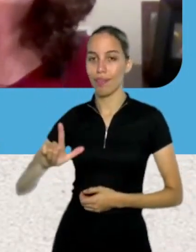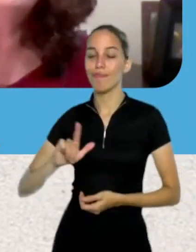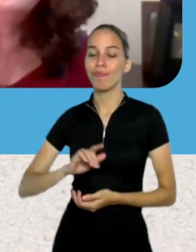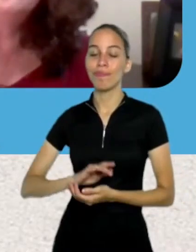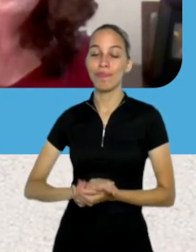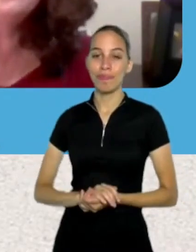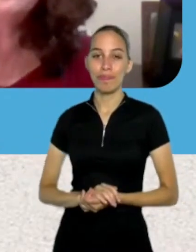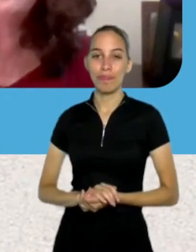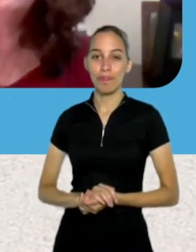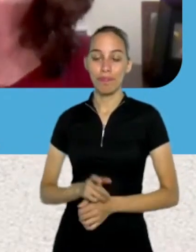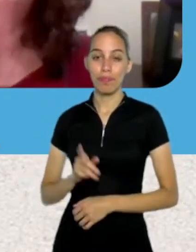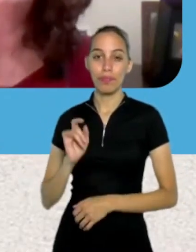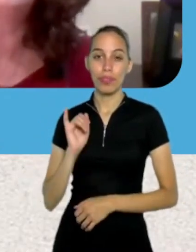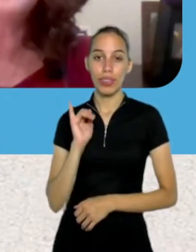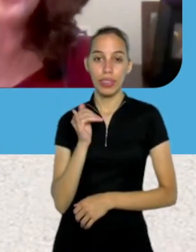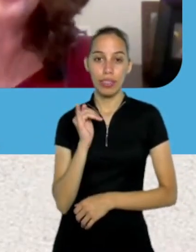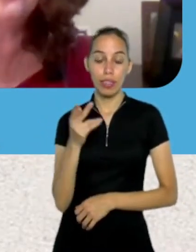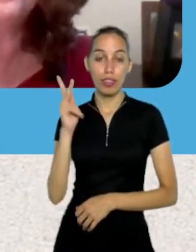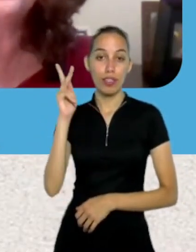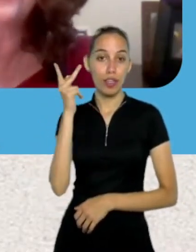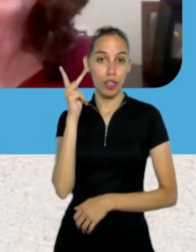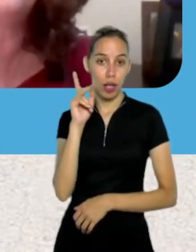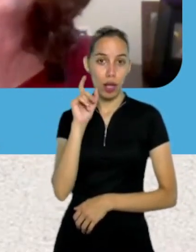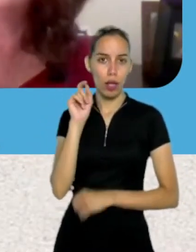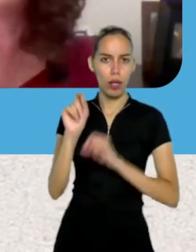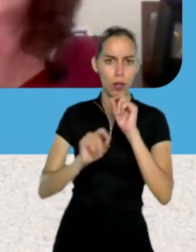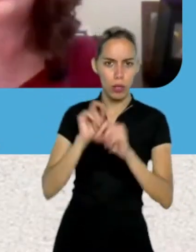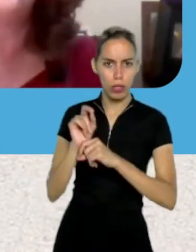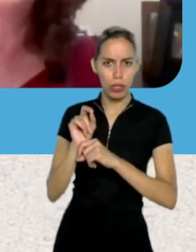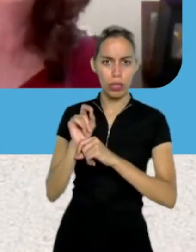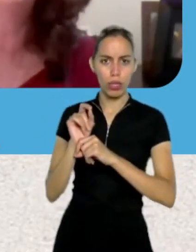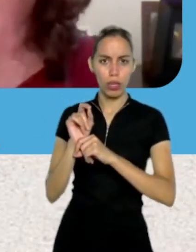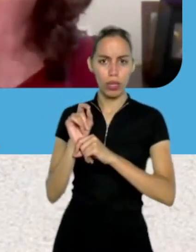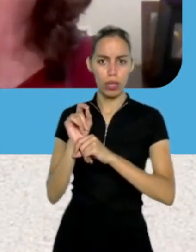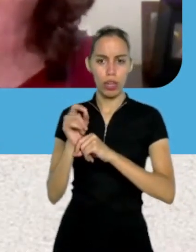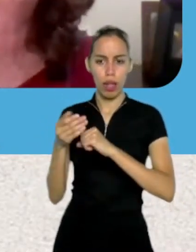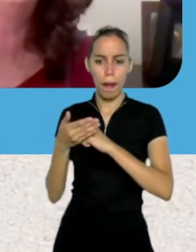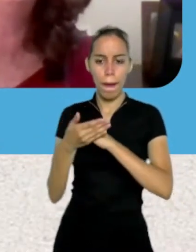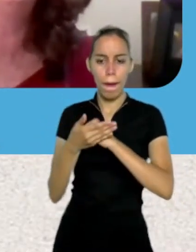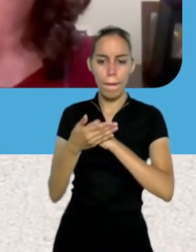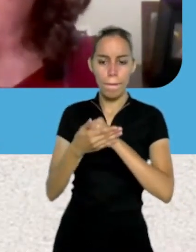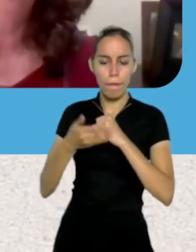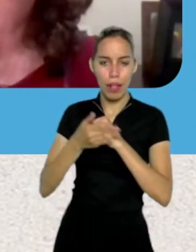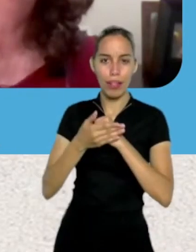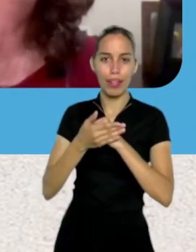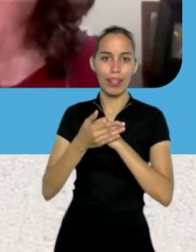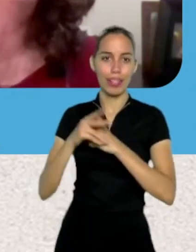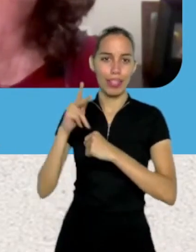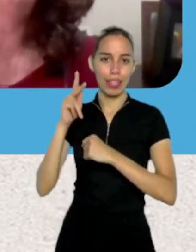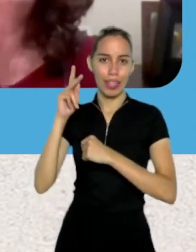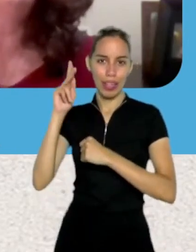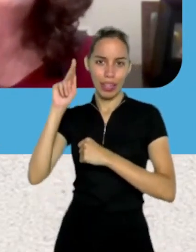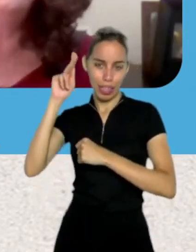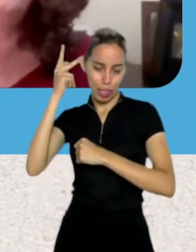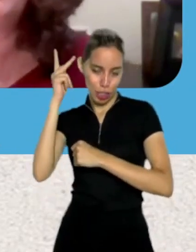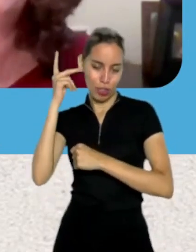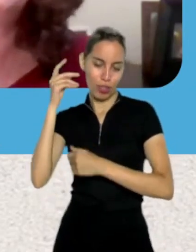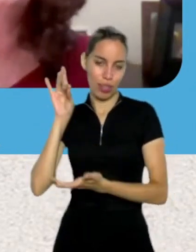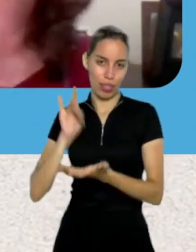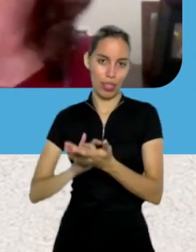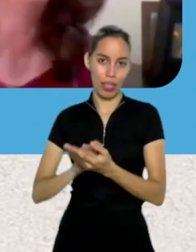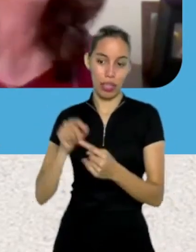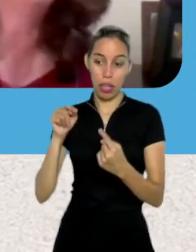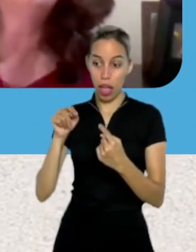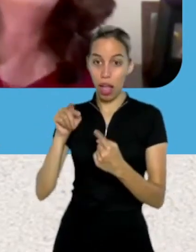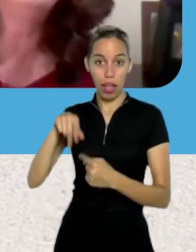e que conta uma história, que é uma história baseada em fatos reais, né, que é da minha sobrinha, e ela encontrou uma forma